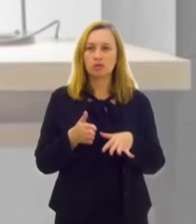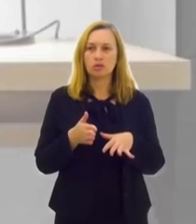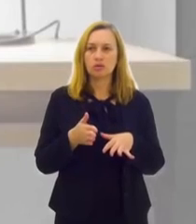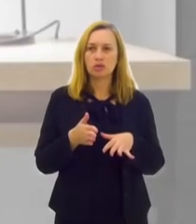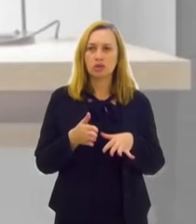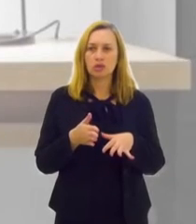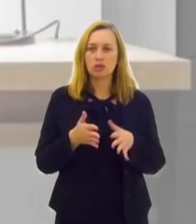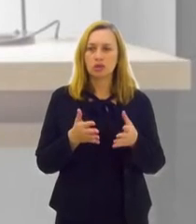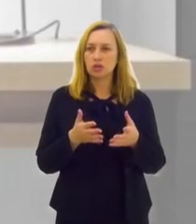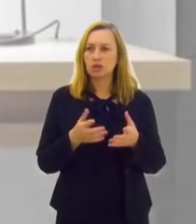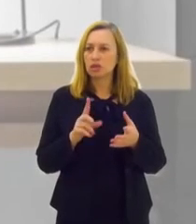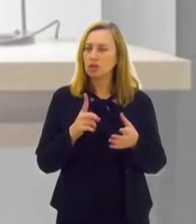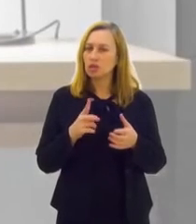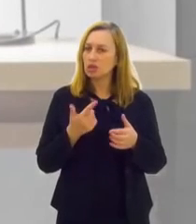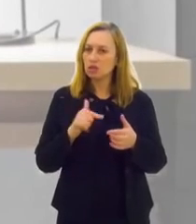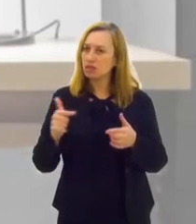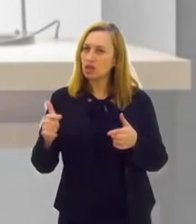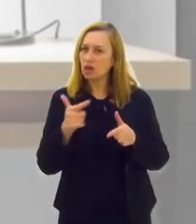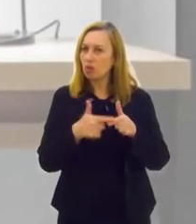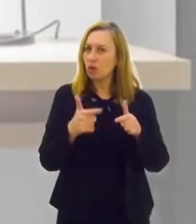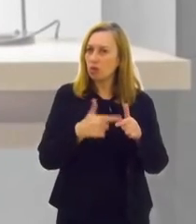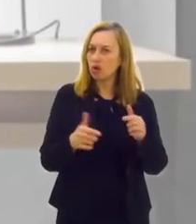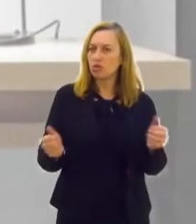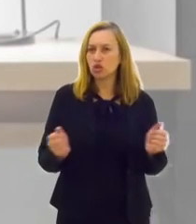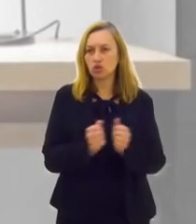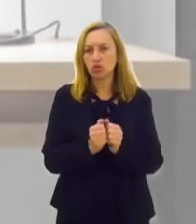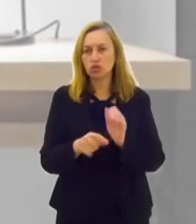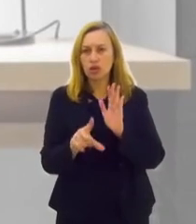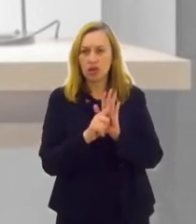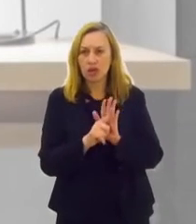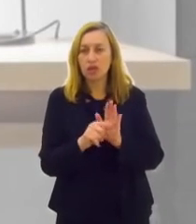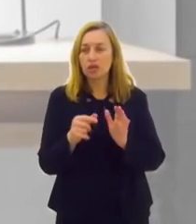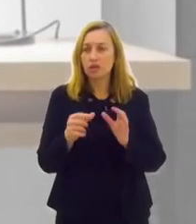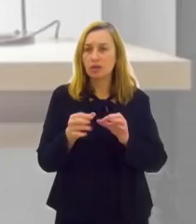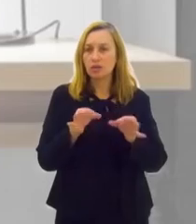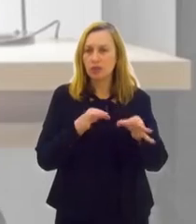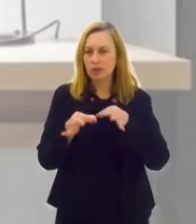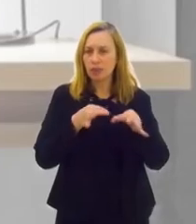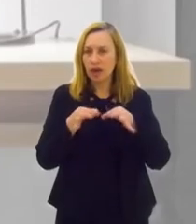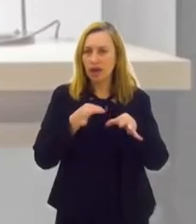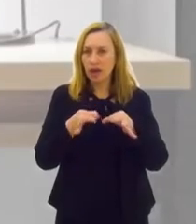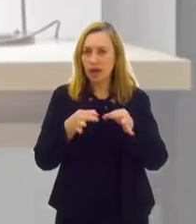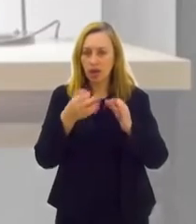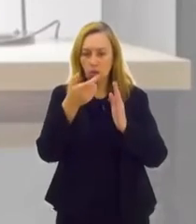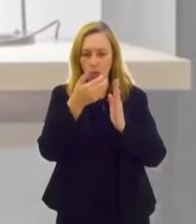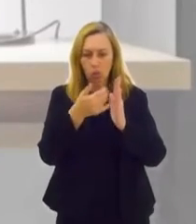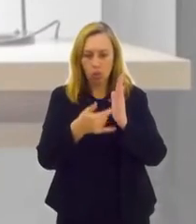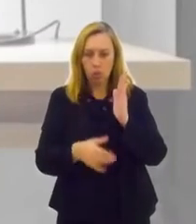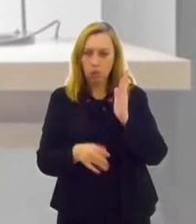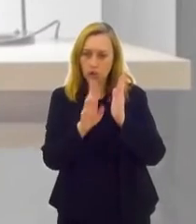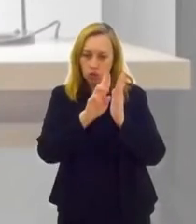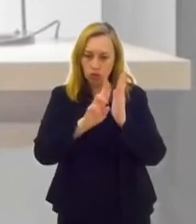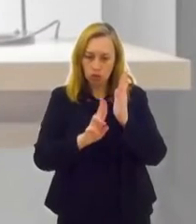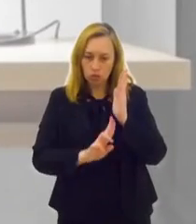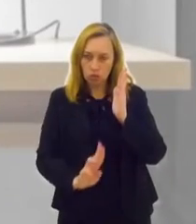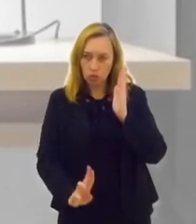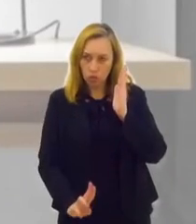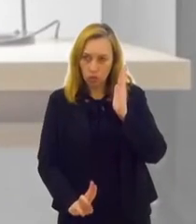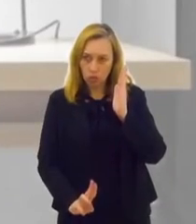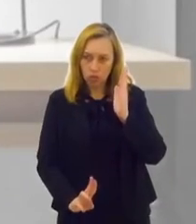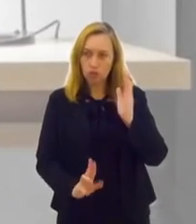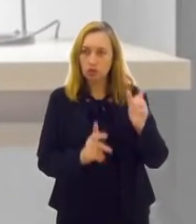e os que não terão problemas junto à legislação, têm que preparar uma lista vastíssima